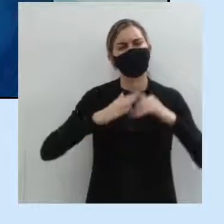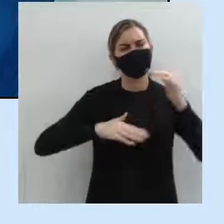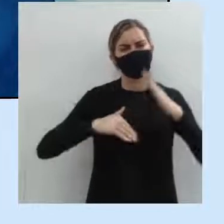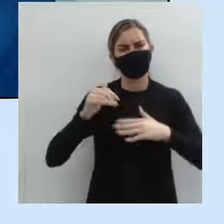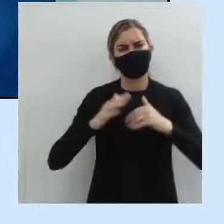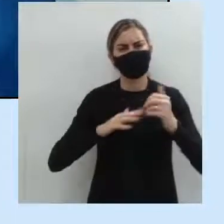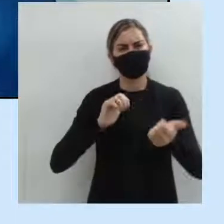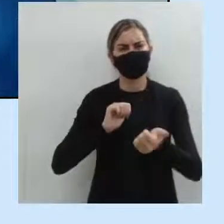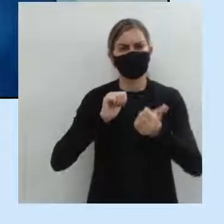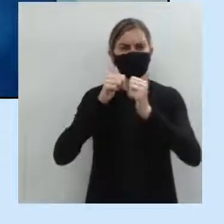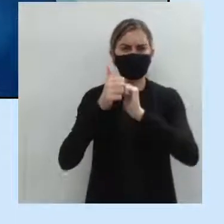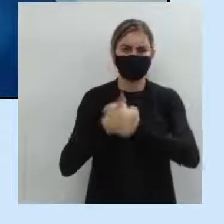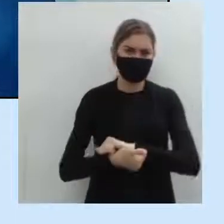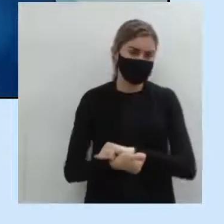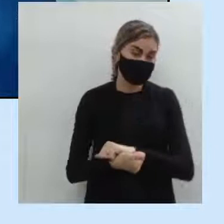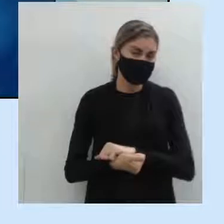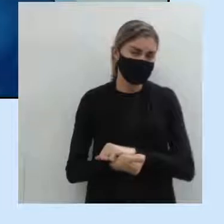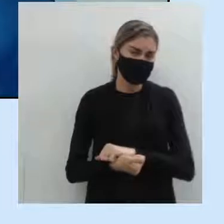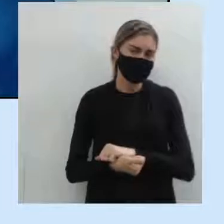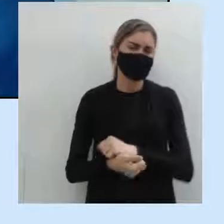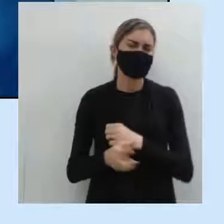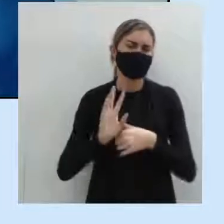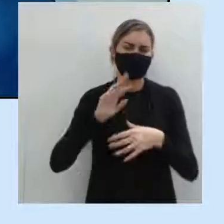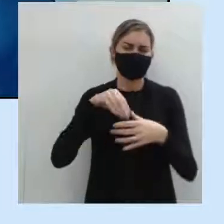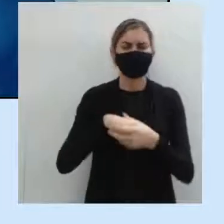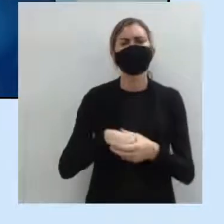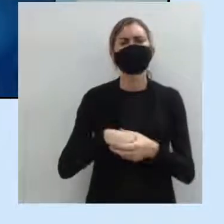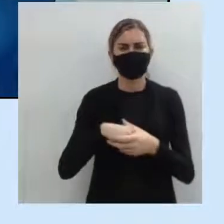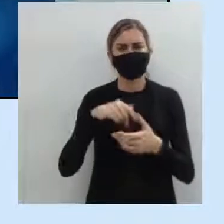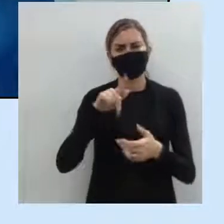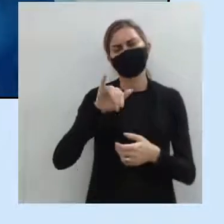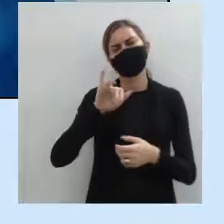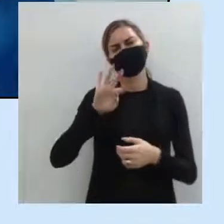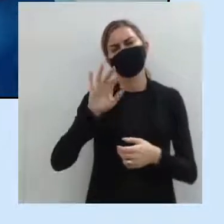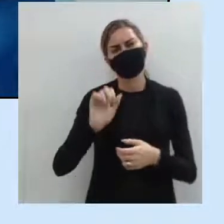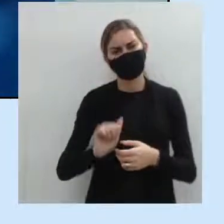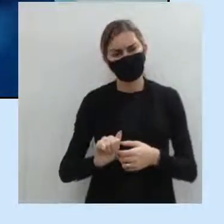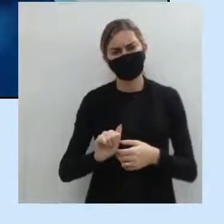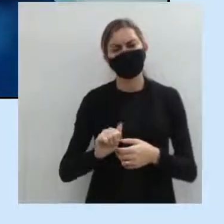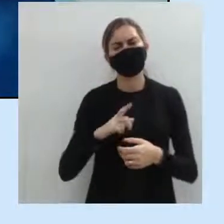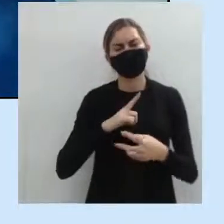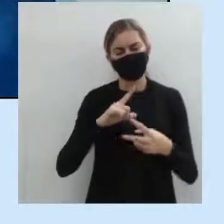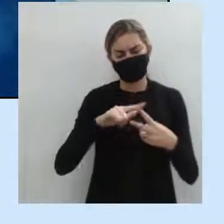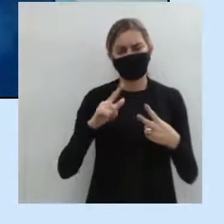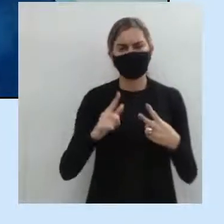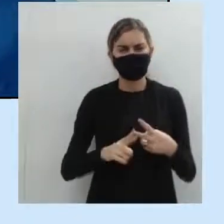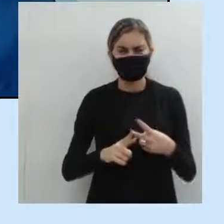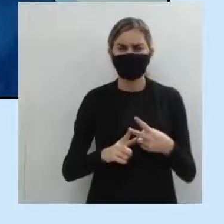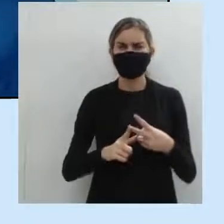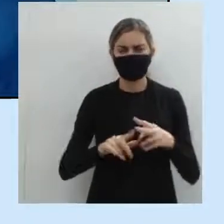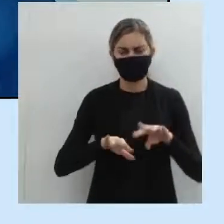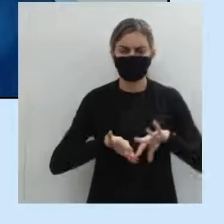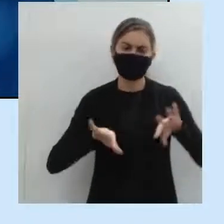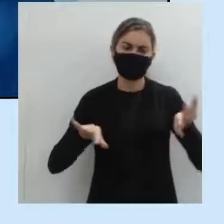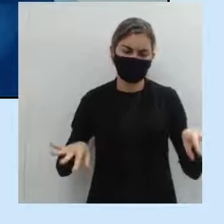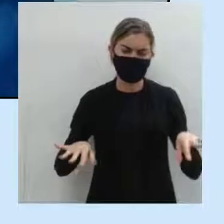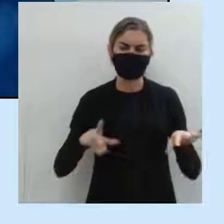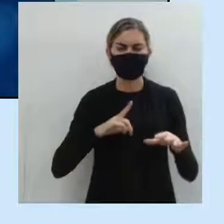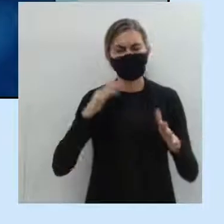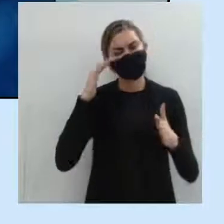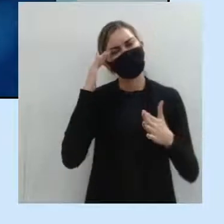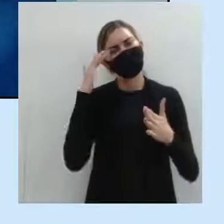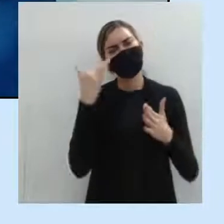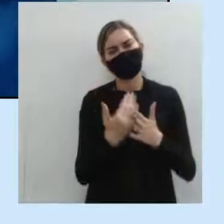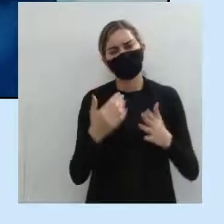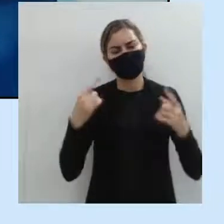prática esportiva, né? Dentro da ginástica, ela percorre essas duas divisões. Ela segue o